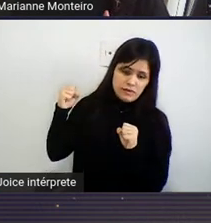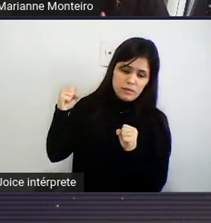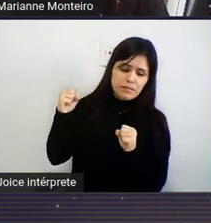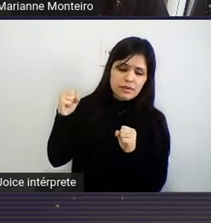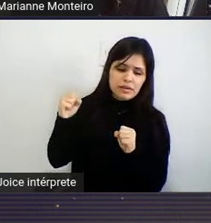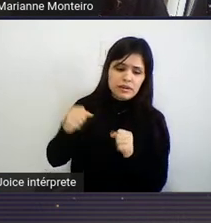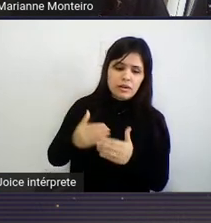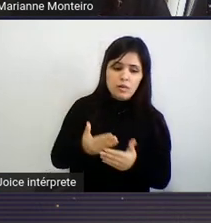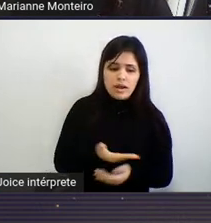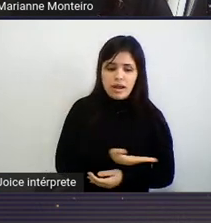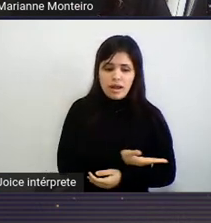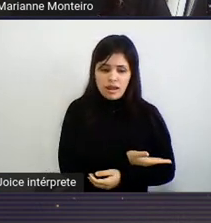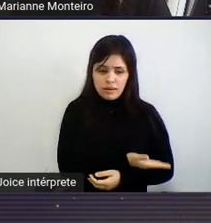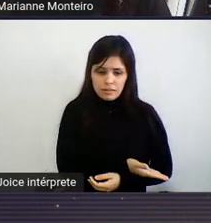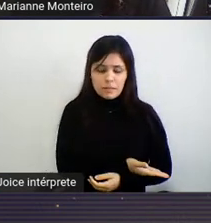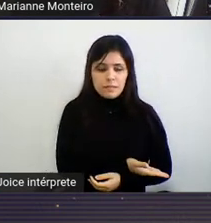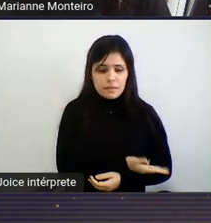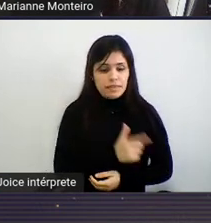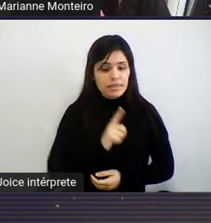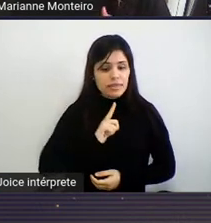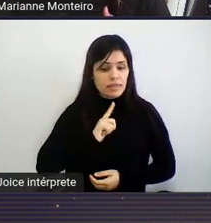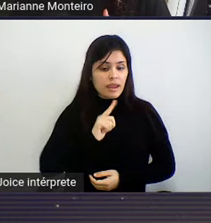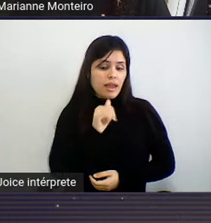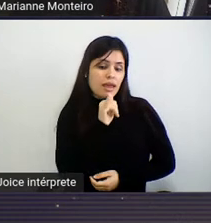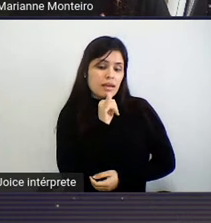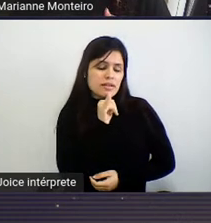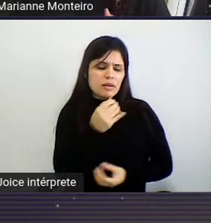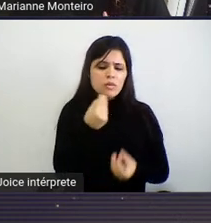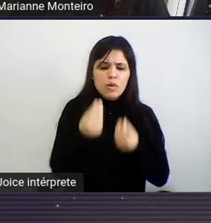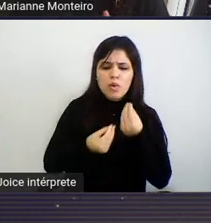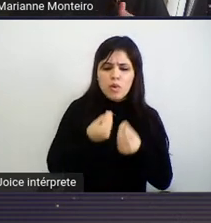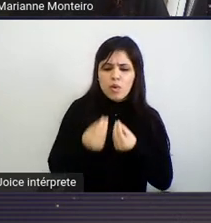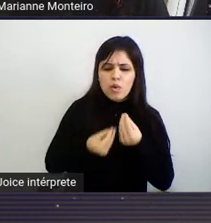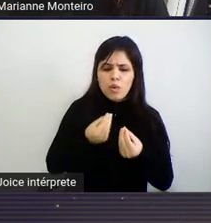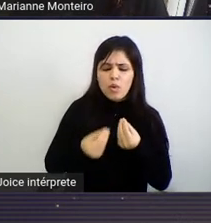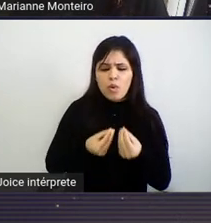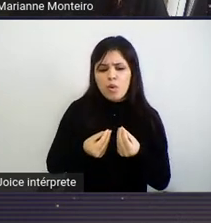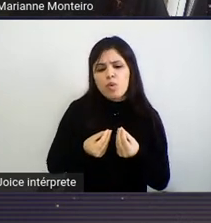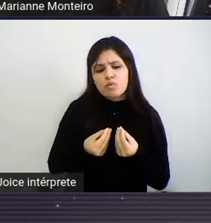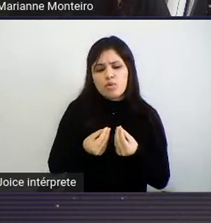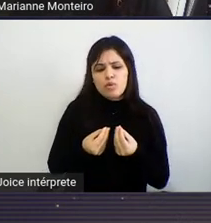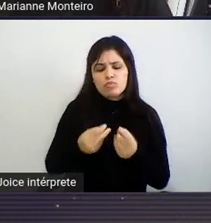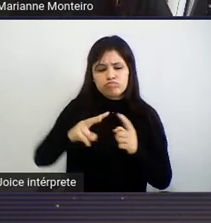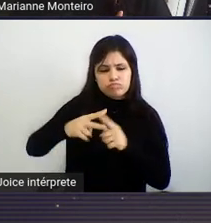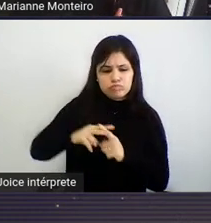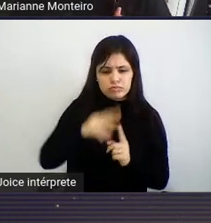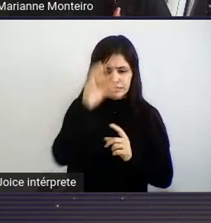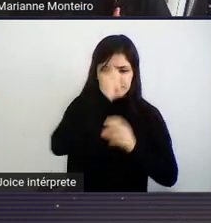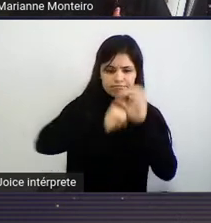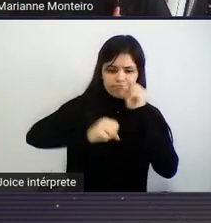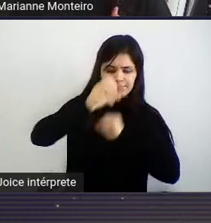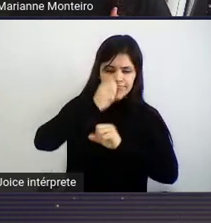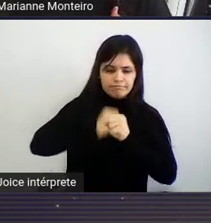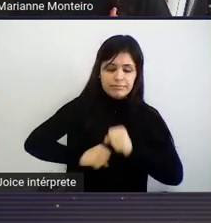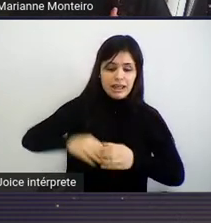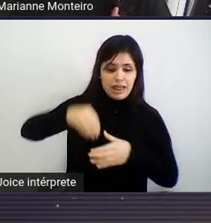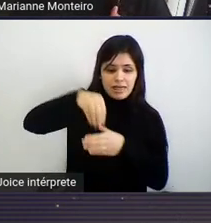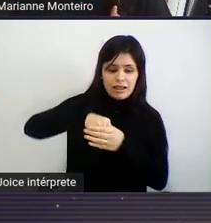mostra alguns exemplos de como Machine Learning e Deep Learning foram aplicados em diferentes produtos do Google